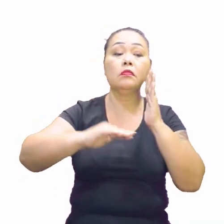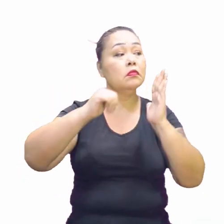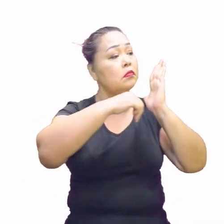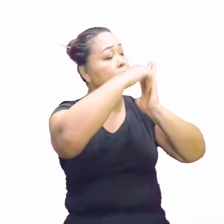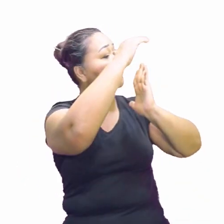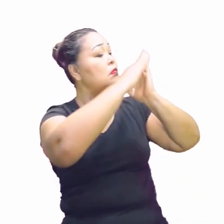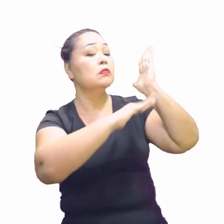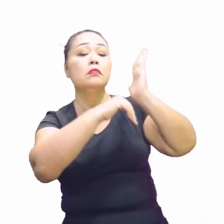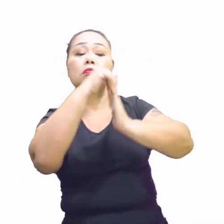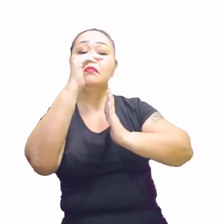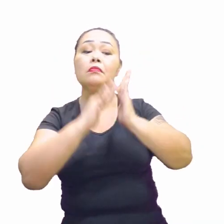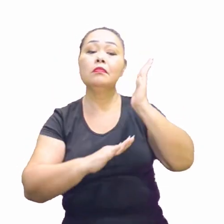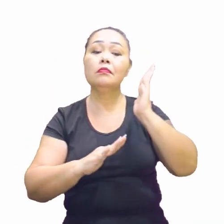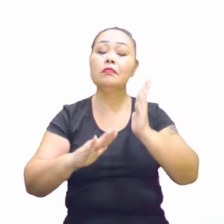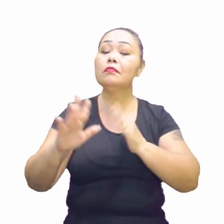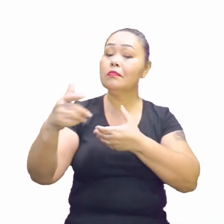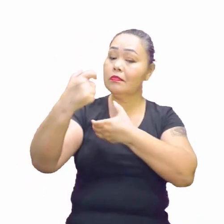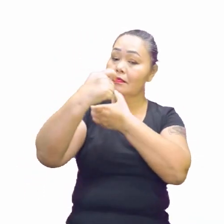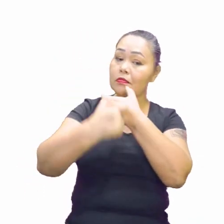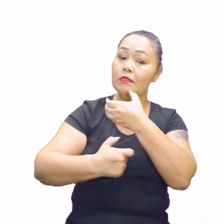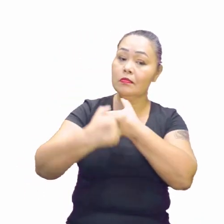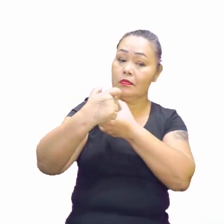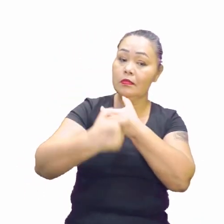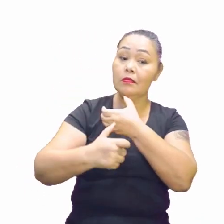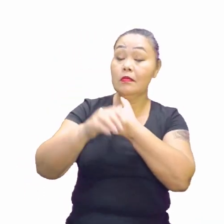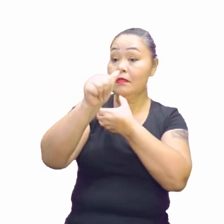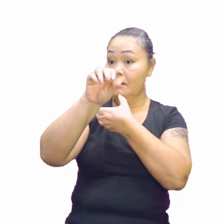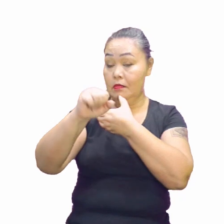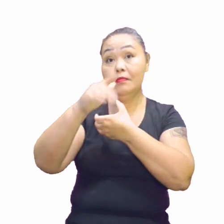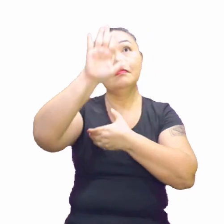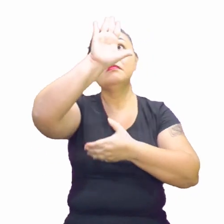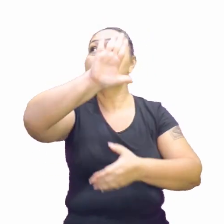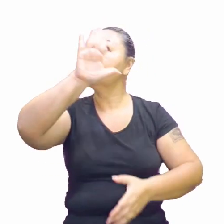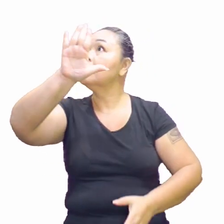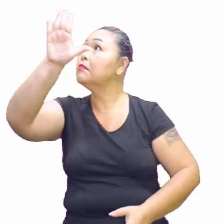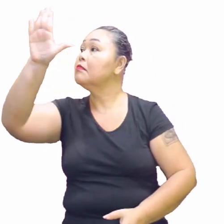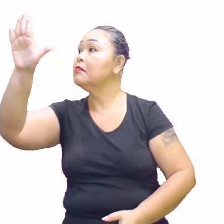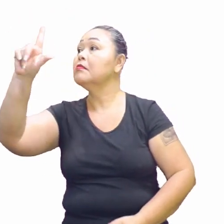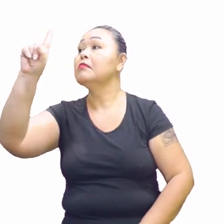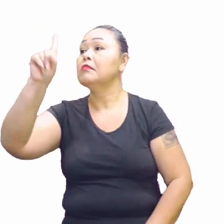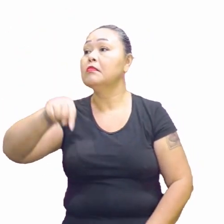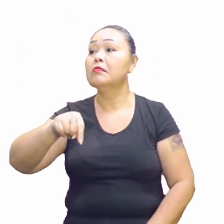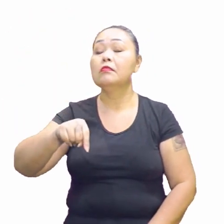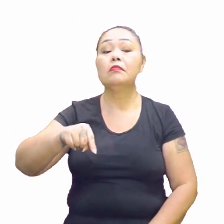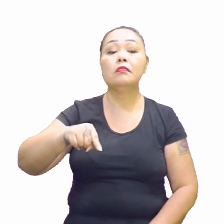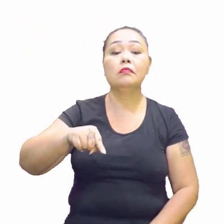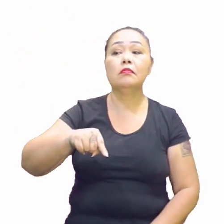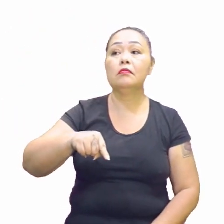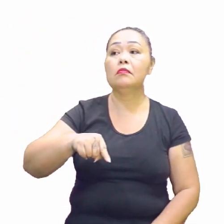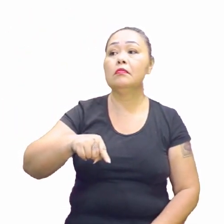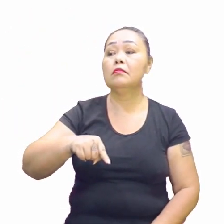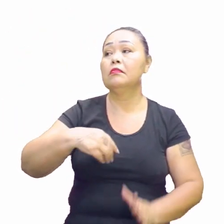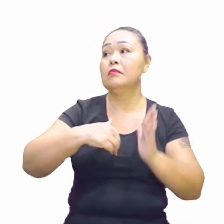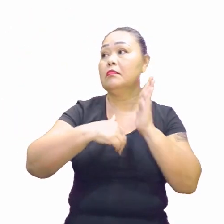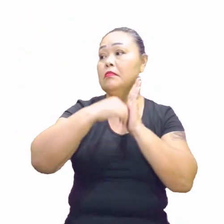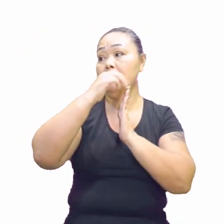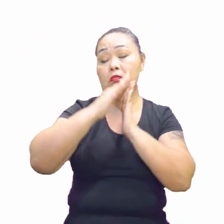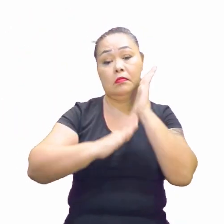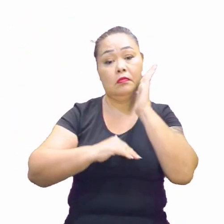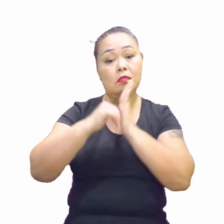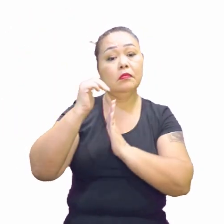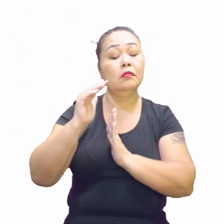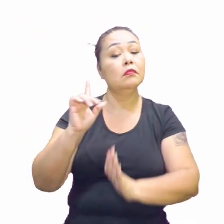paredes. Aqui eu tenho um sujeito. As paredes foram